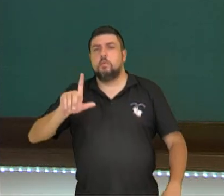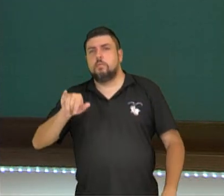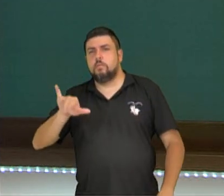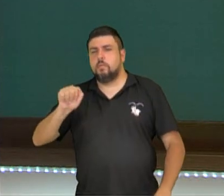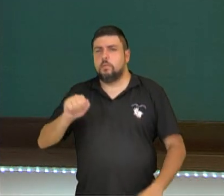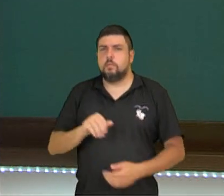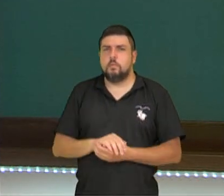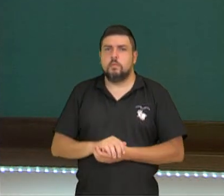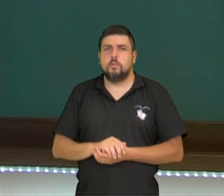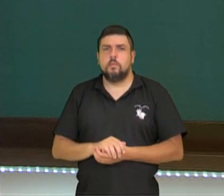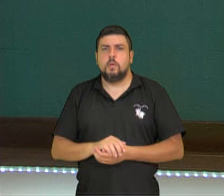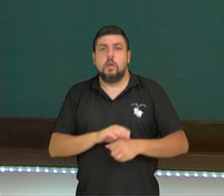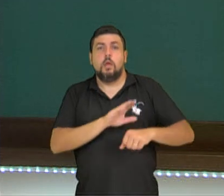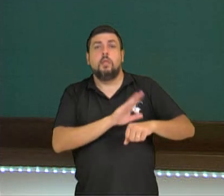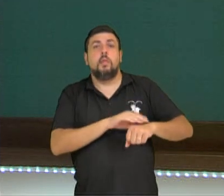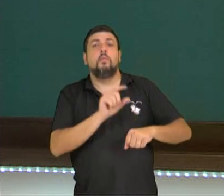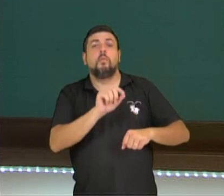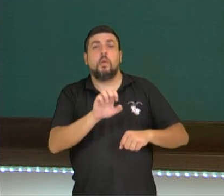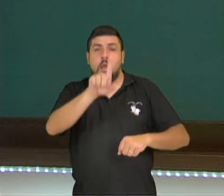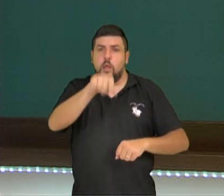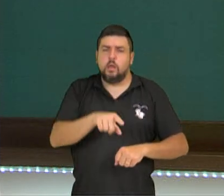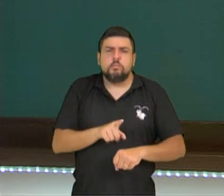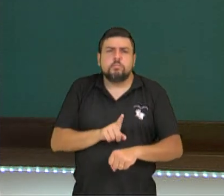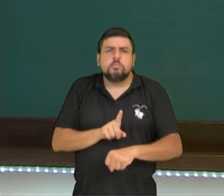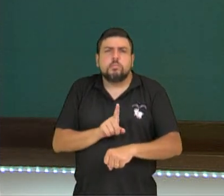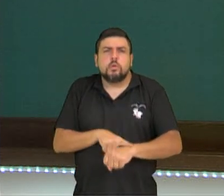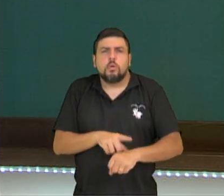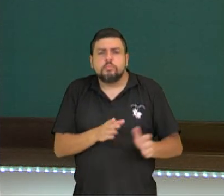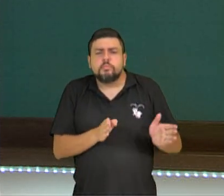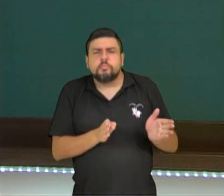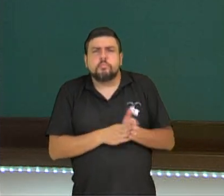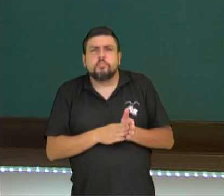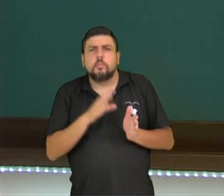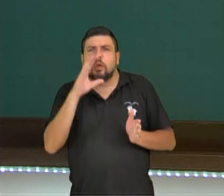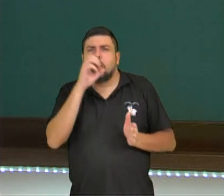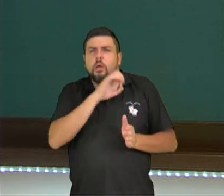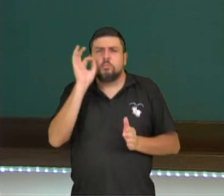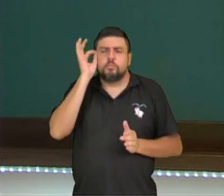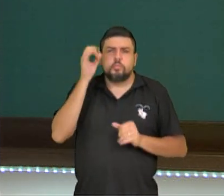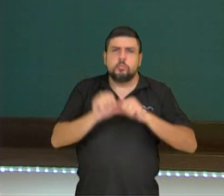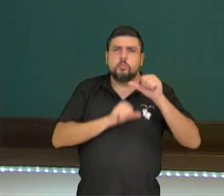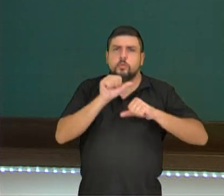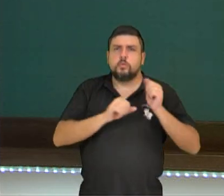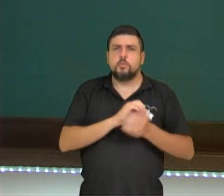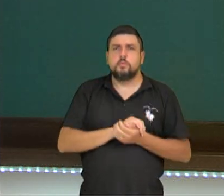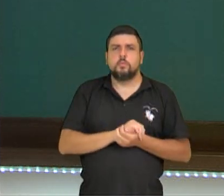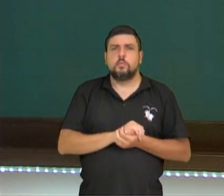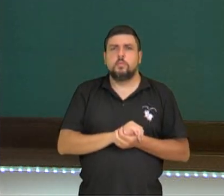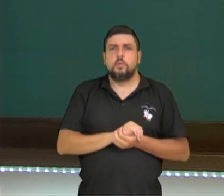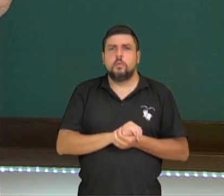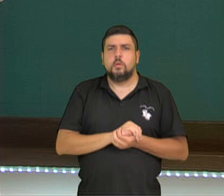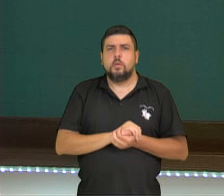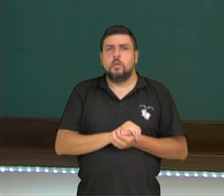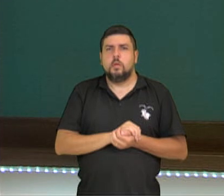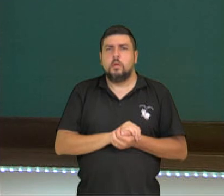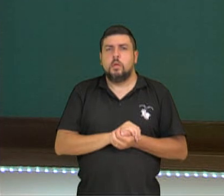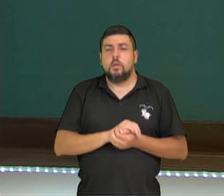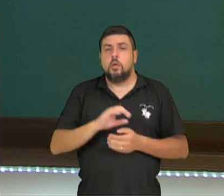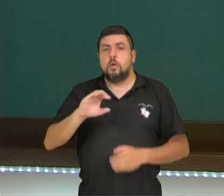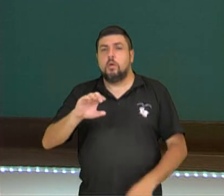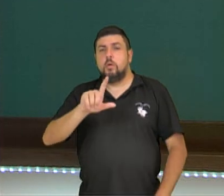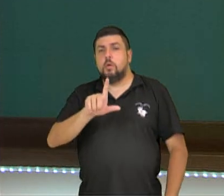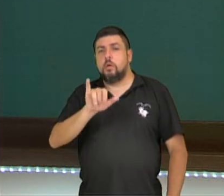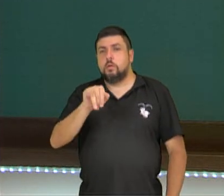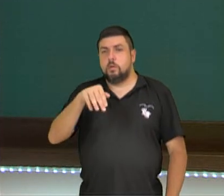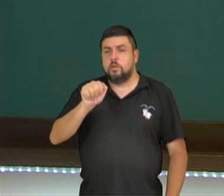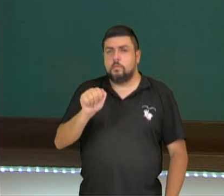atmosférico é a condição momentânea da atmosfera. E o clima é a sucessão habitual dos